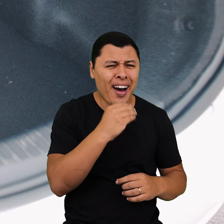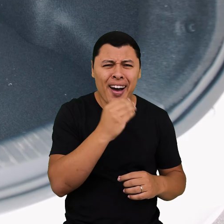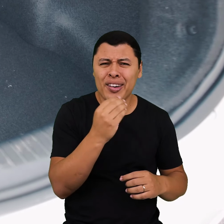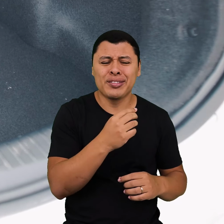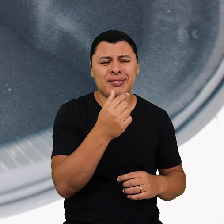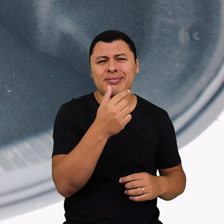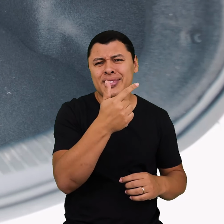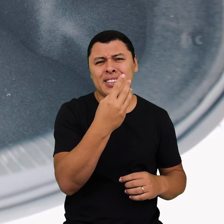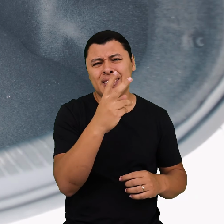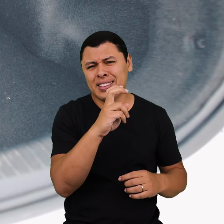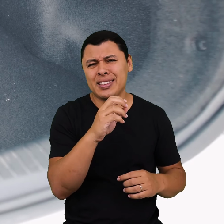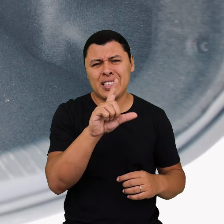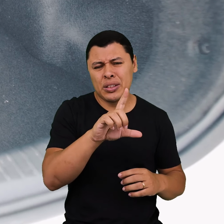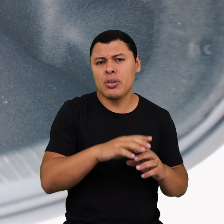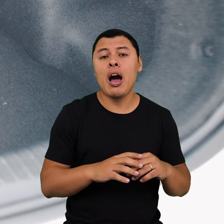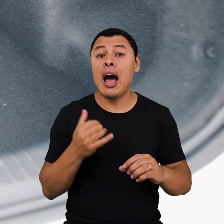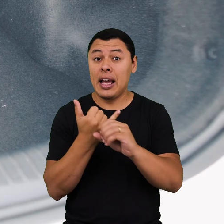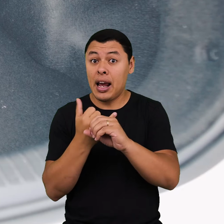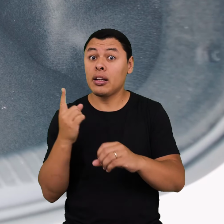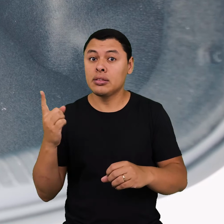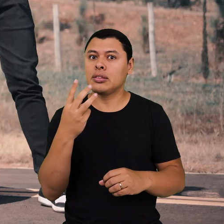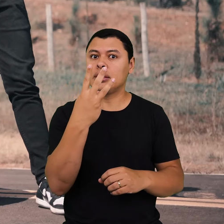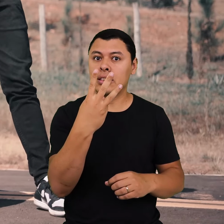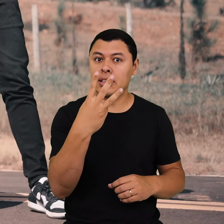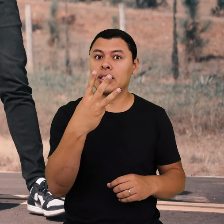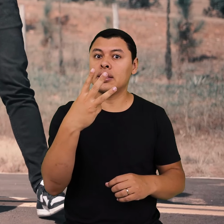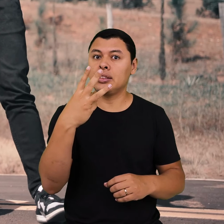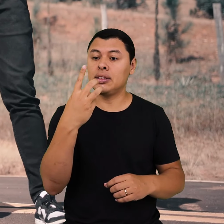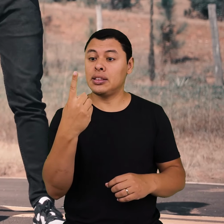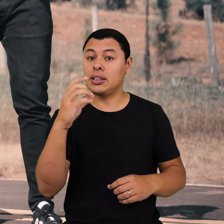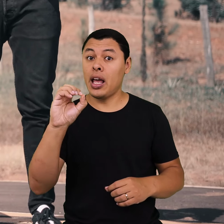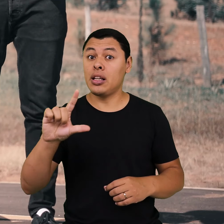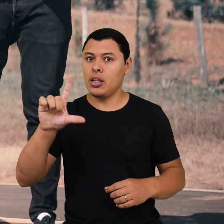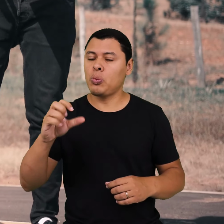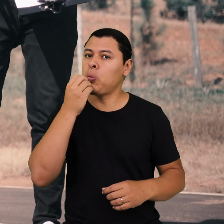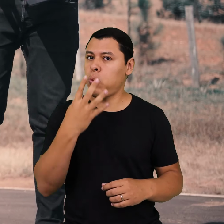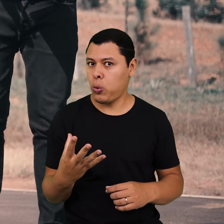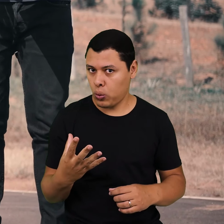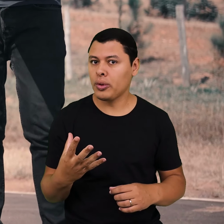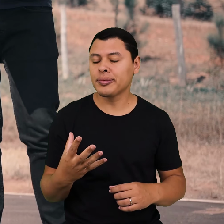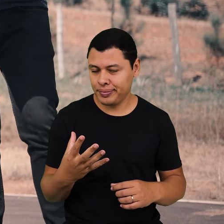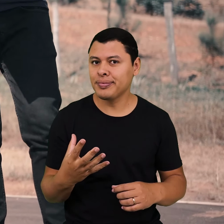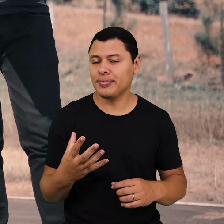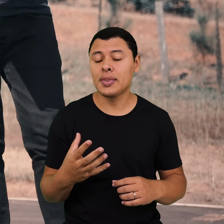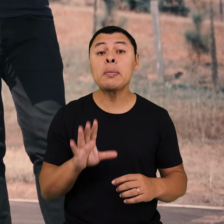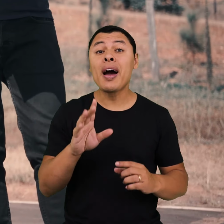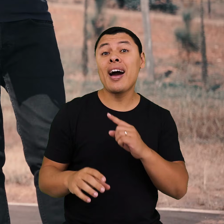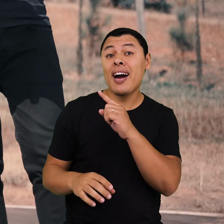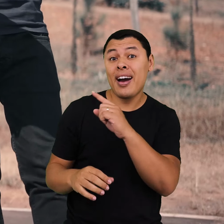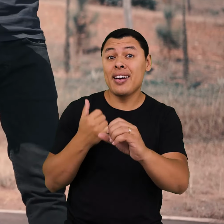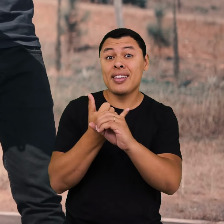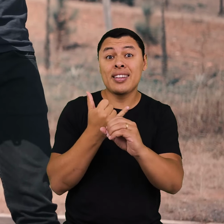casa de 310 litros, incluindo o Yaris, né? Aqui a gente tem 310 litros exatamente. Só que aí que tá. Esse aqui é o